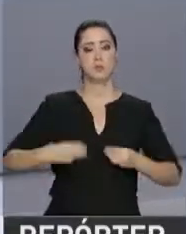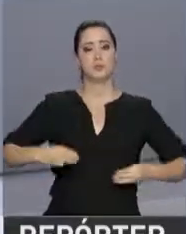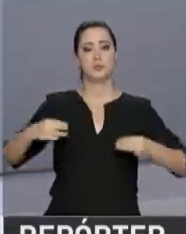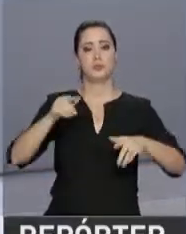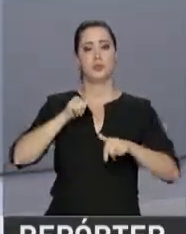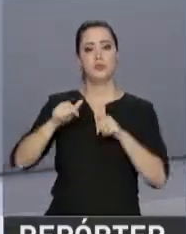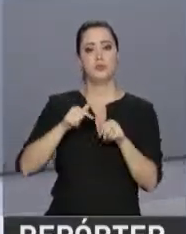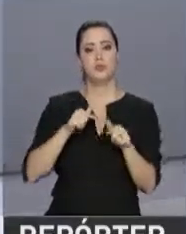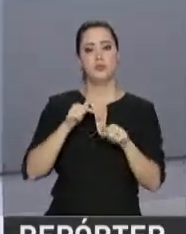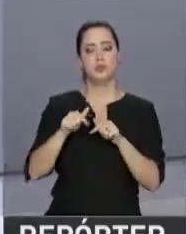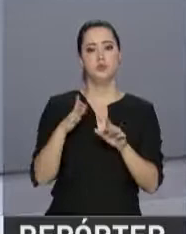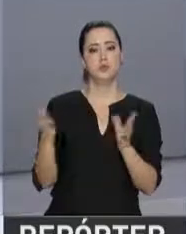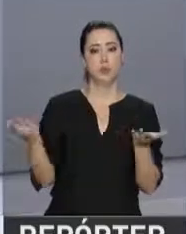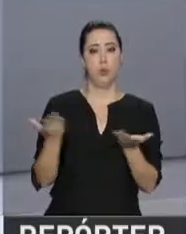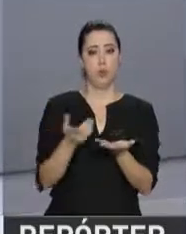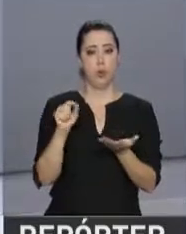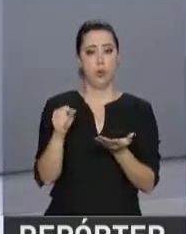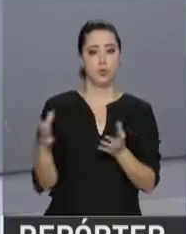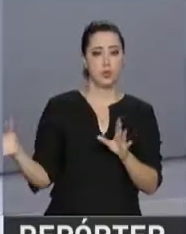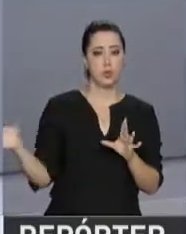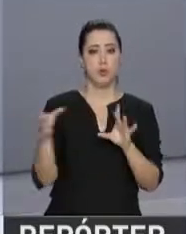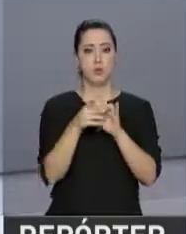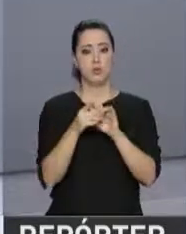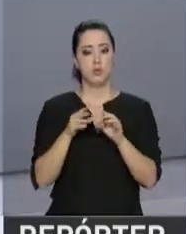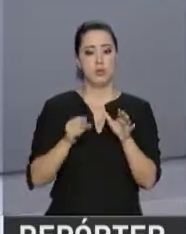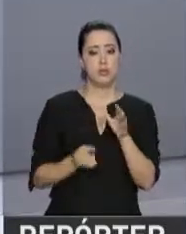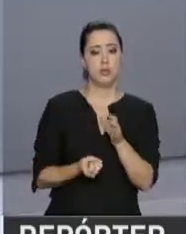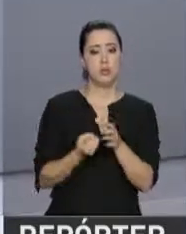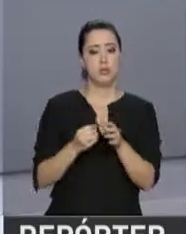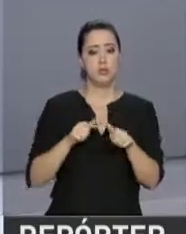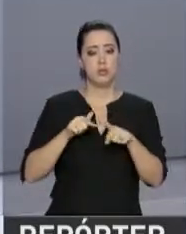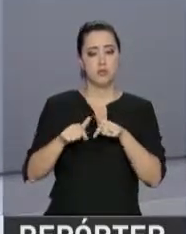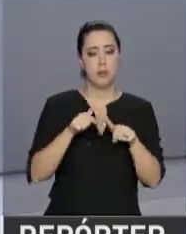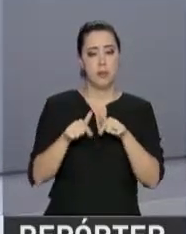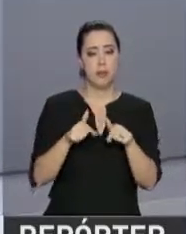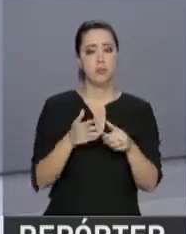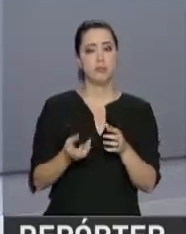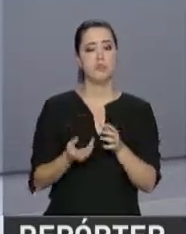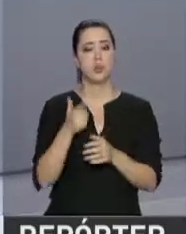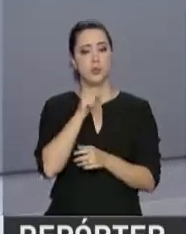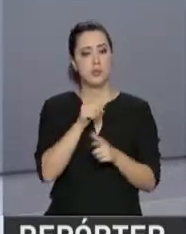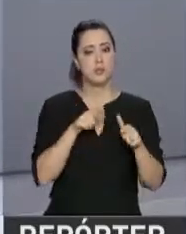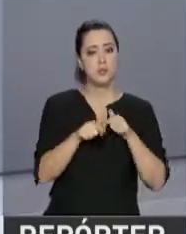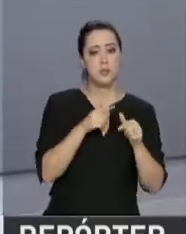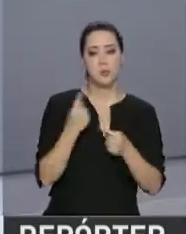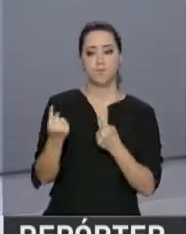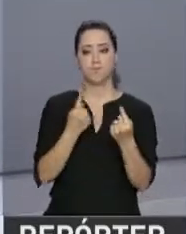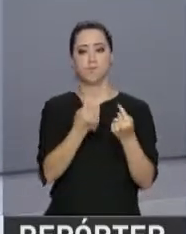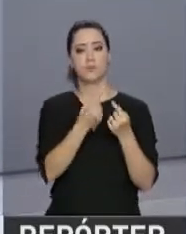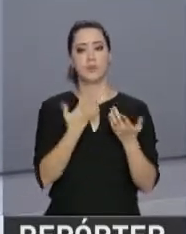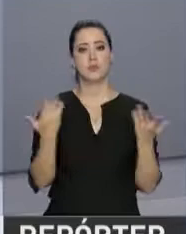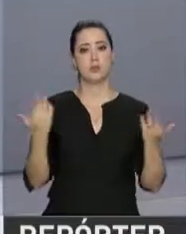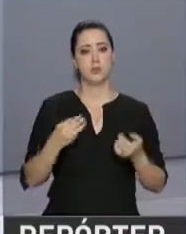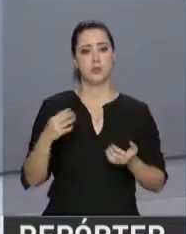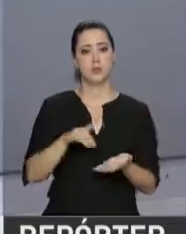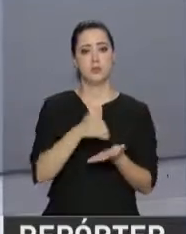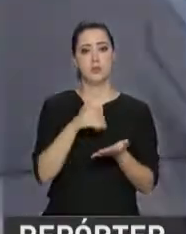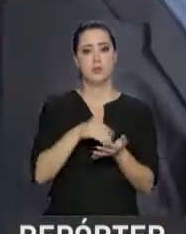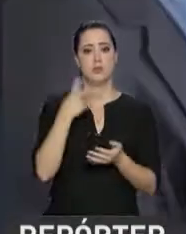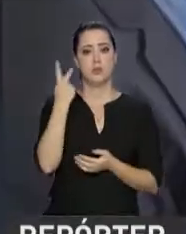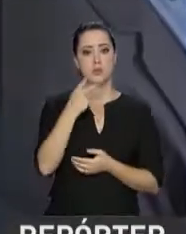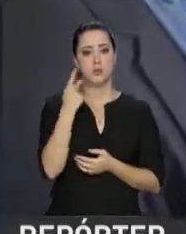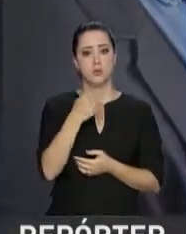ministério do trabalho que atua para inseri-los no mercado formal que nesta terça feira o secretário de políticas de emprego do ministério